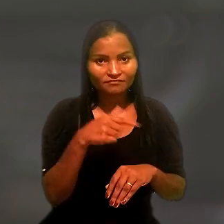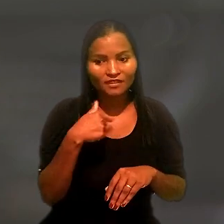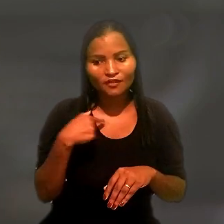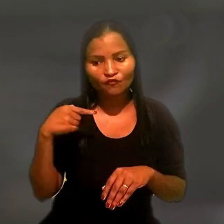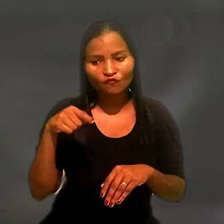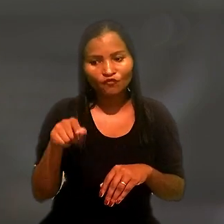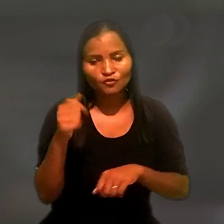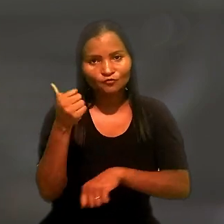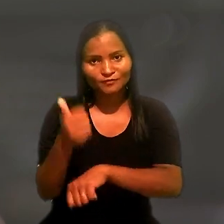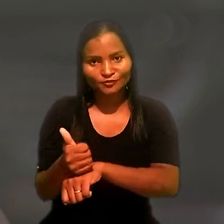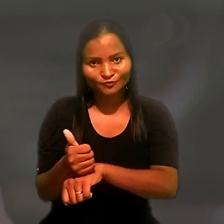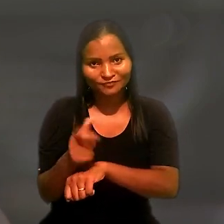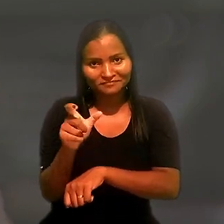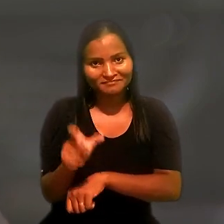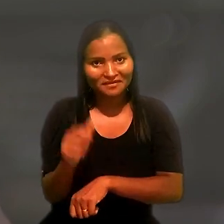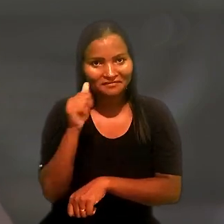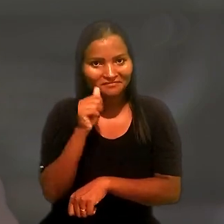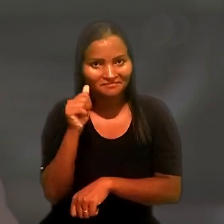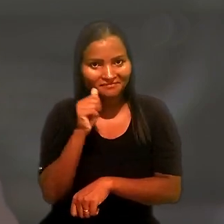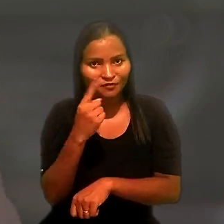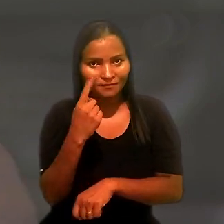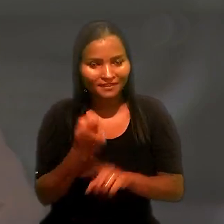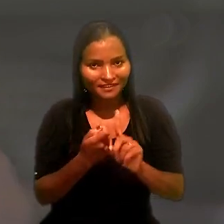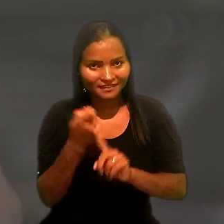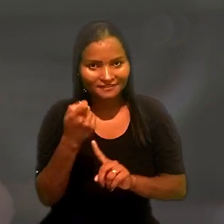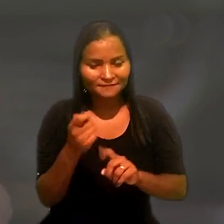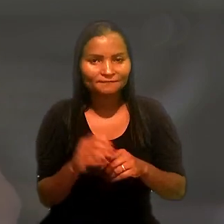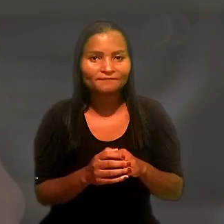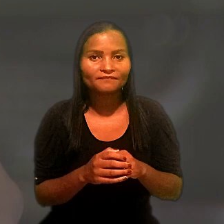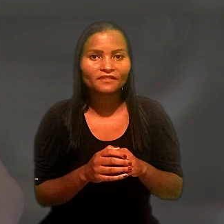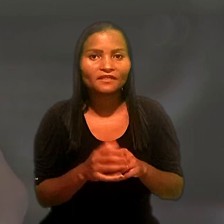eu fui substituí-la durante o mês. Trabalhei